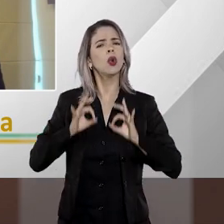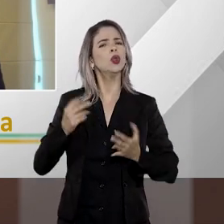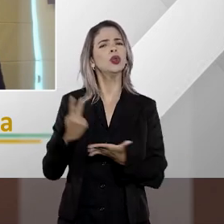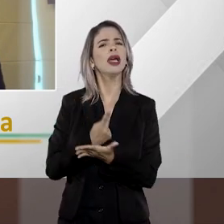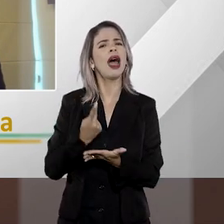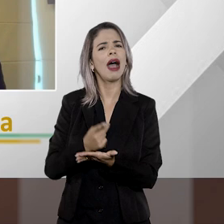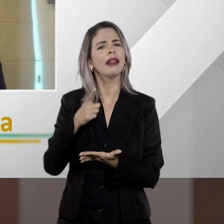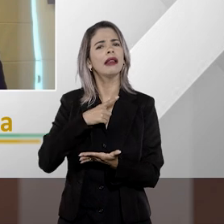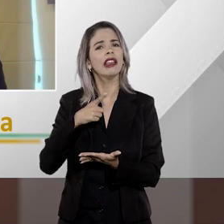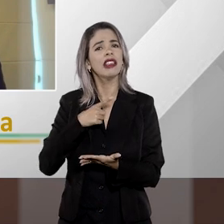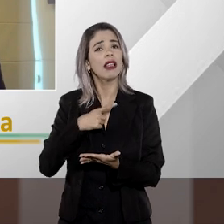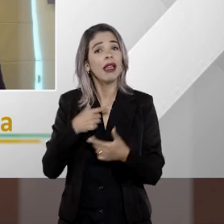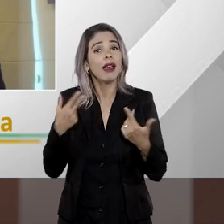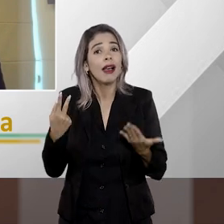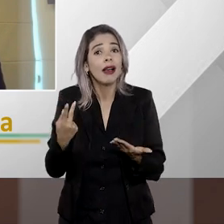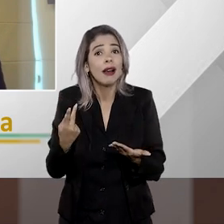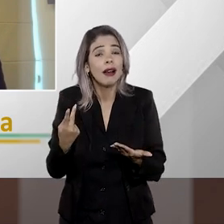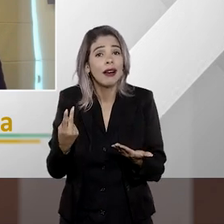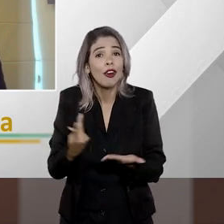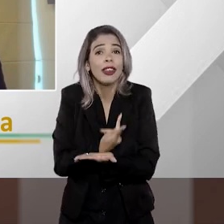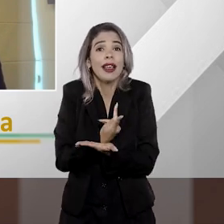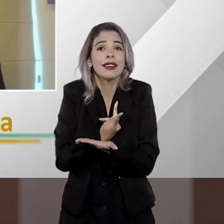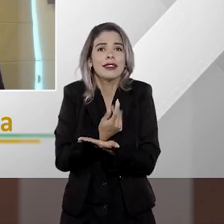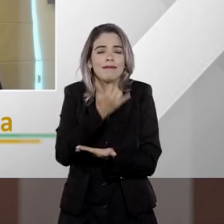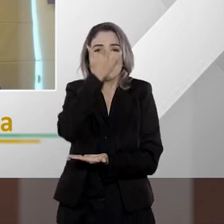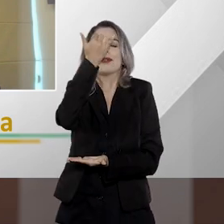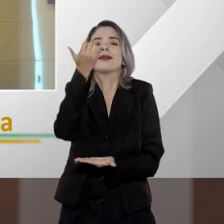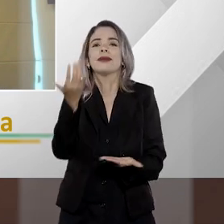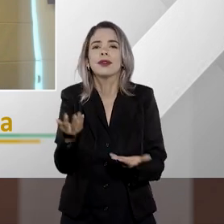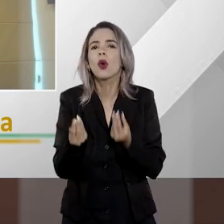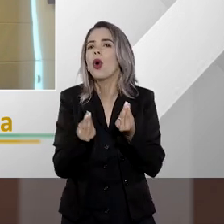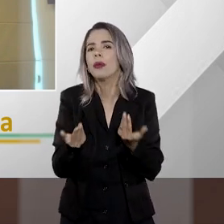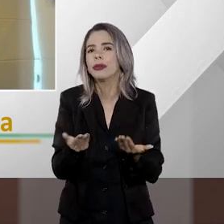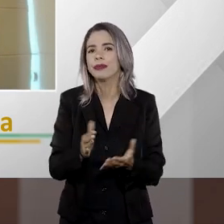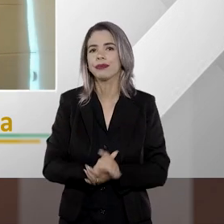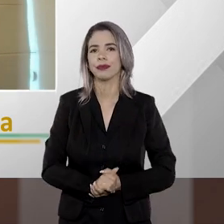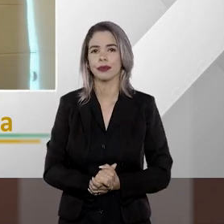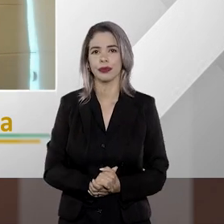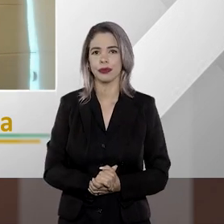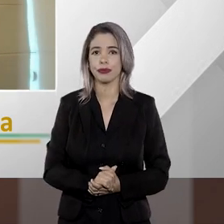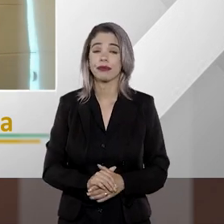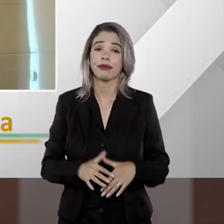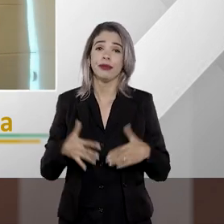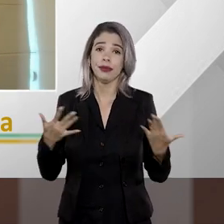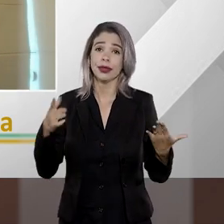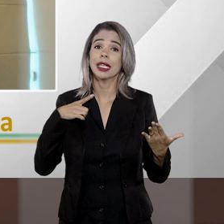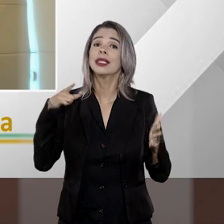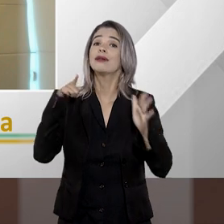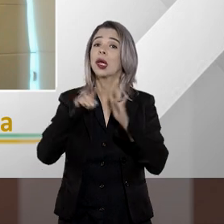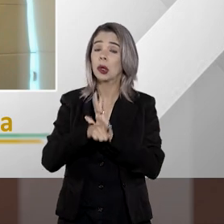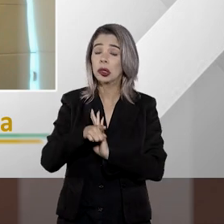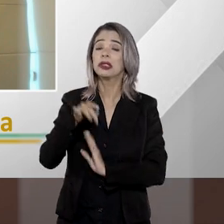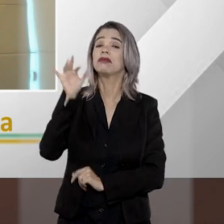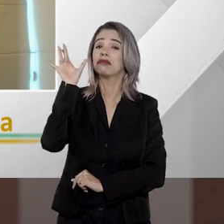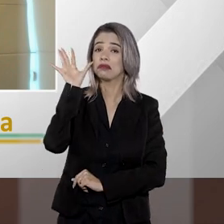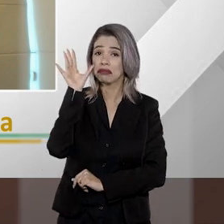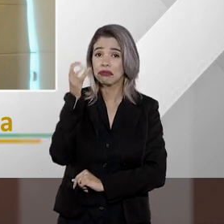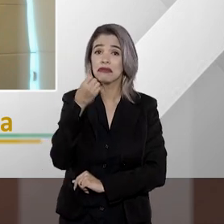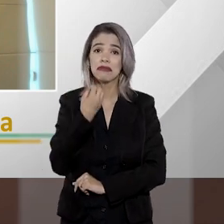como a chamada falta grave, professor Victor? Bom, e essa pergunta é interessante,